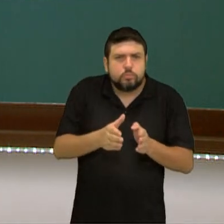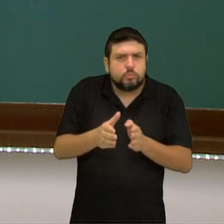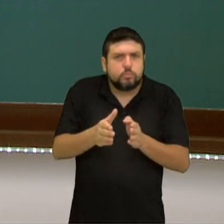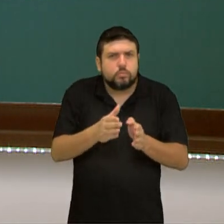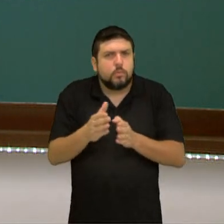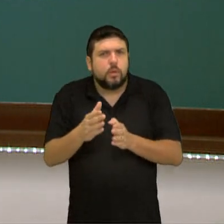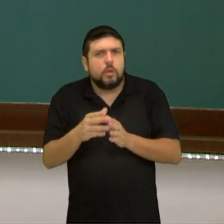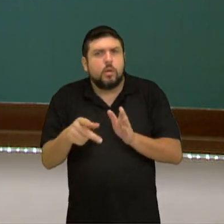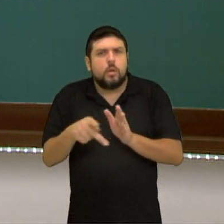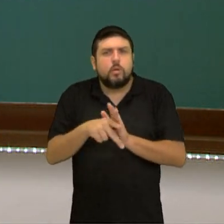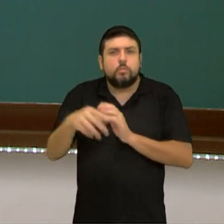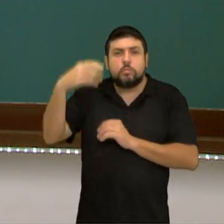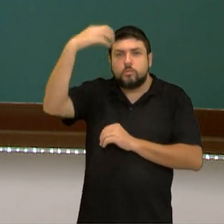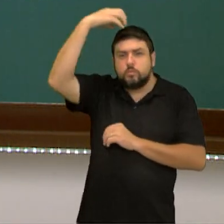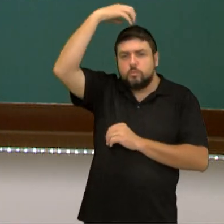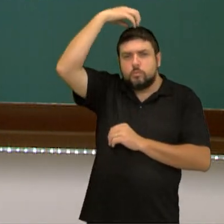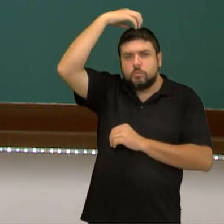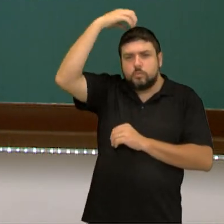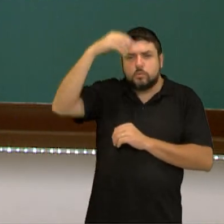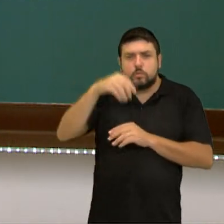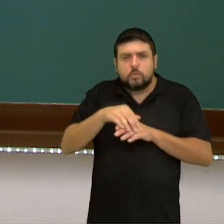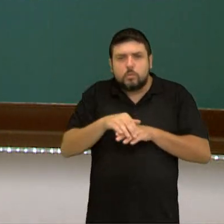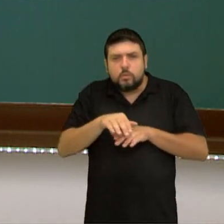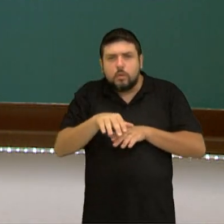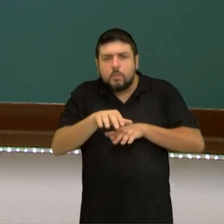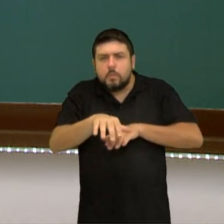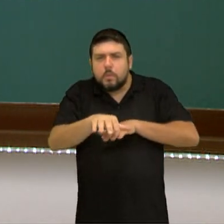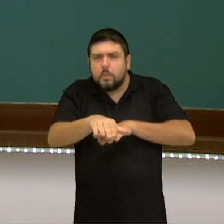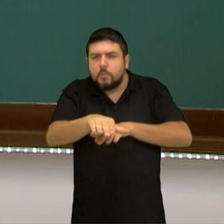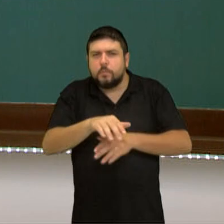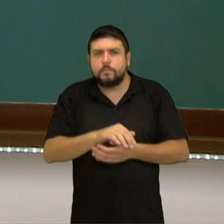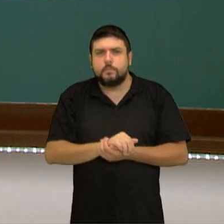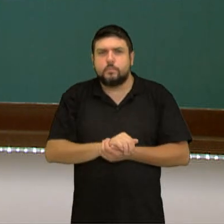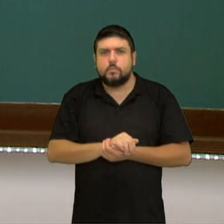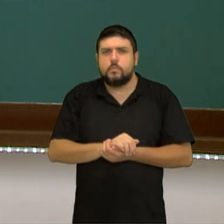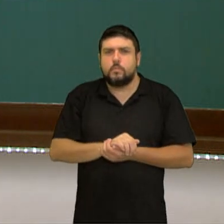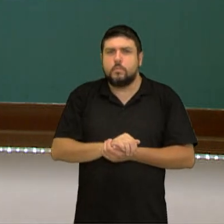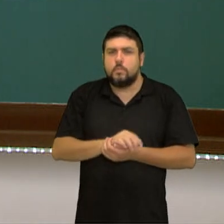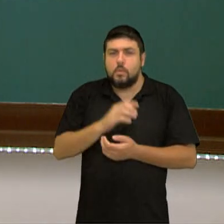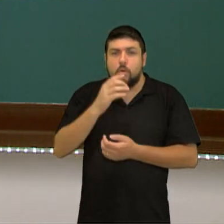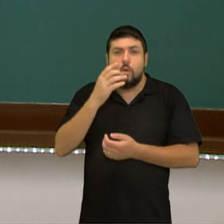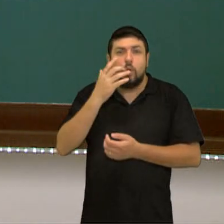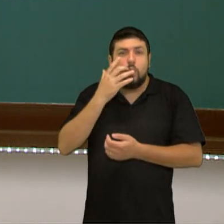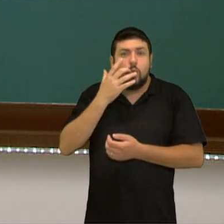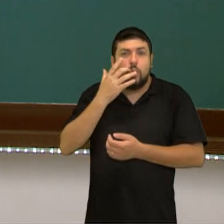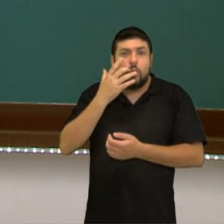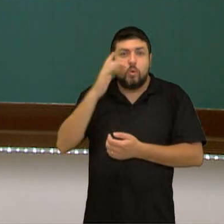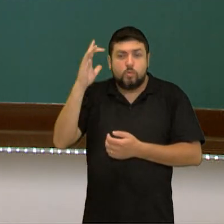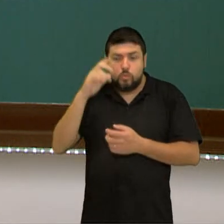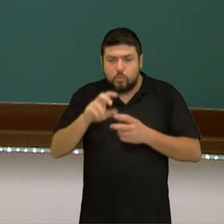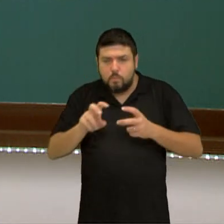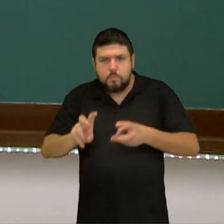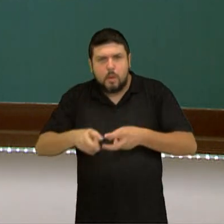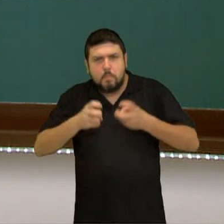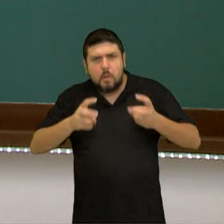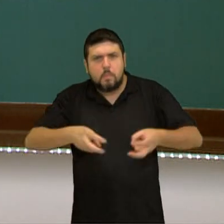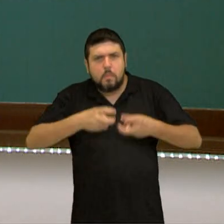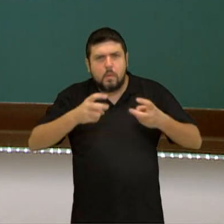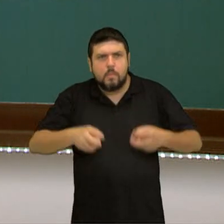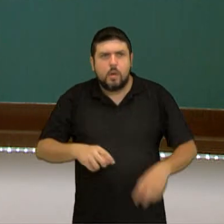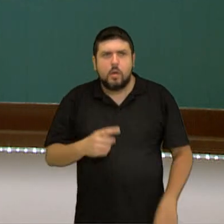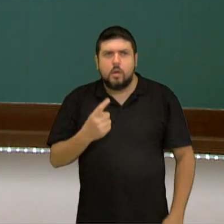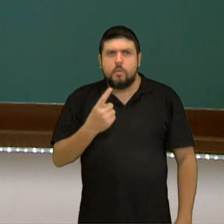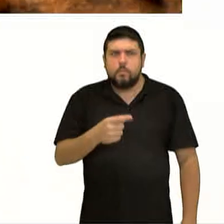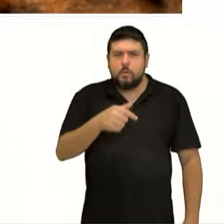tudo, e desembocava no porto. Então, com a extração desse ouro, torna-se a principal capital em 1763. Aí acontece um boom